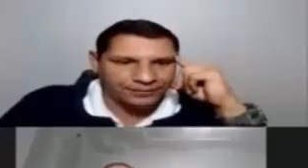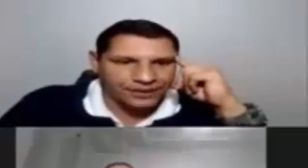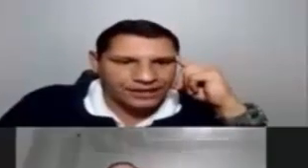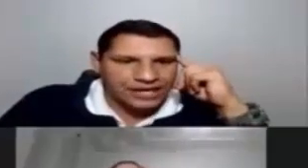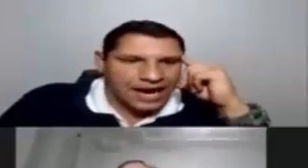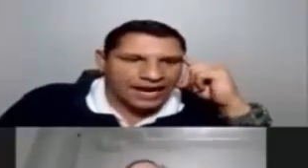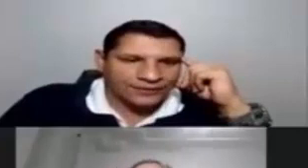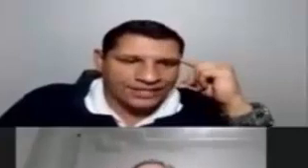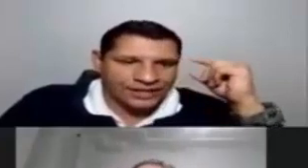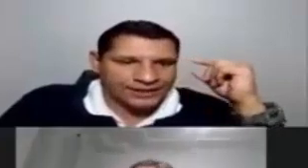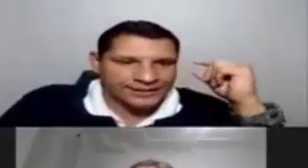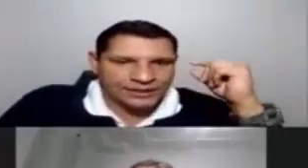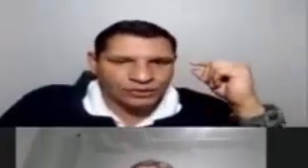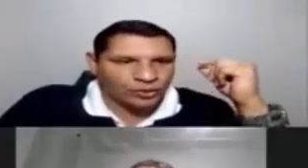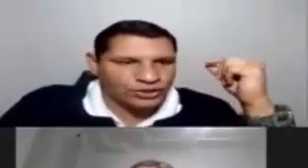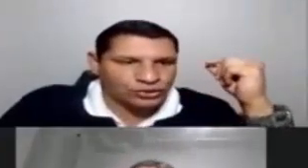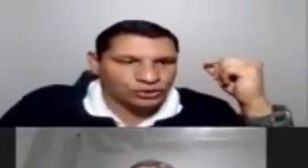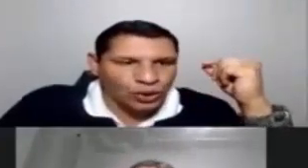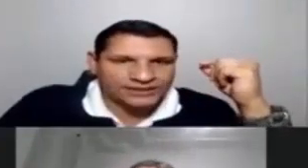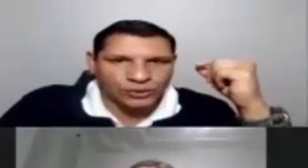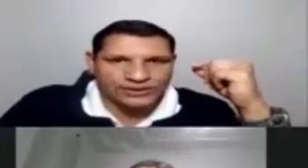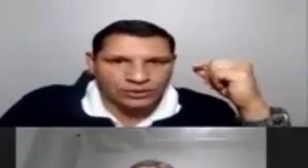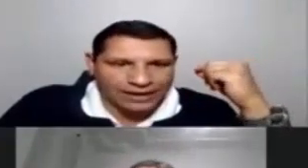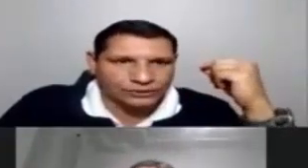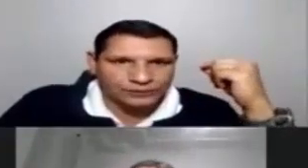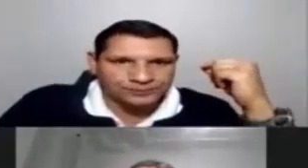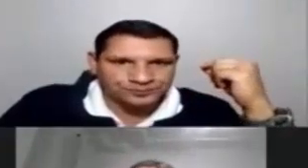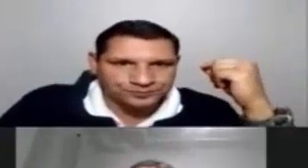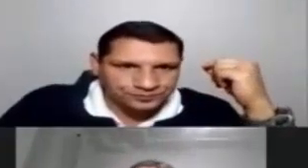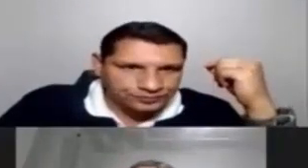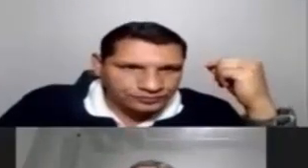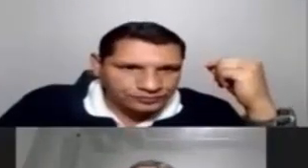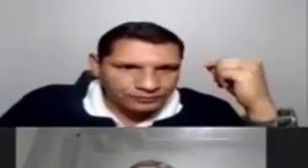terra. Aí você chega aqui em 2 Coríntios 12, 2 e 4